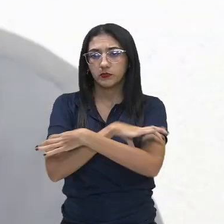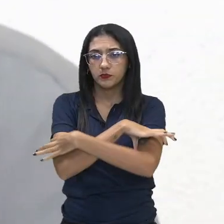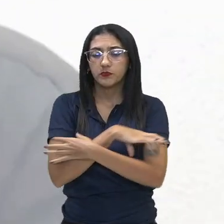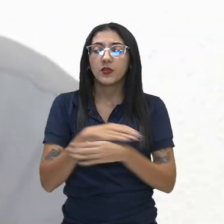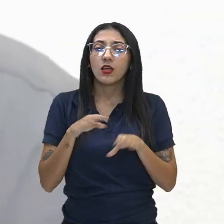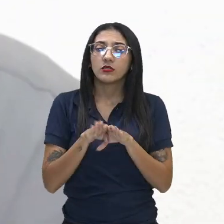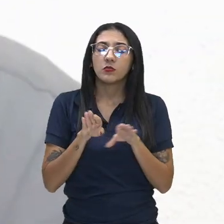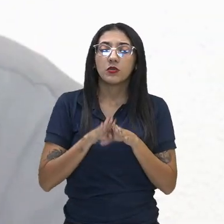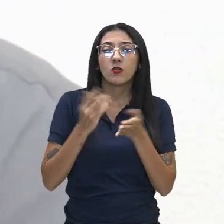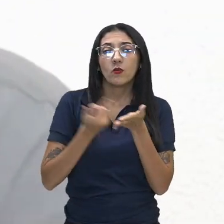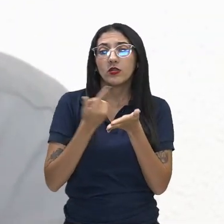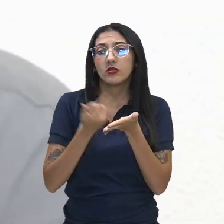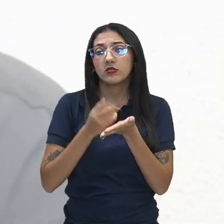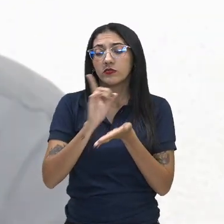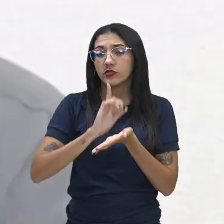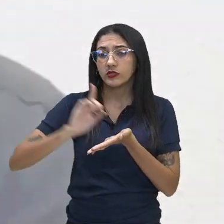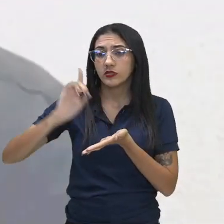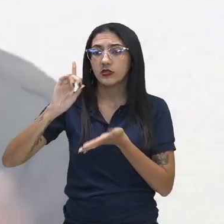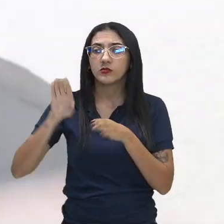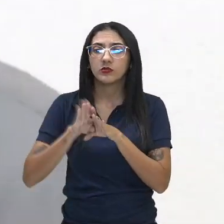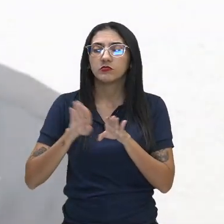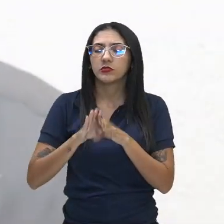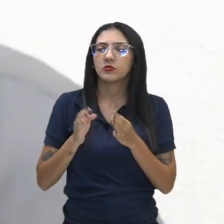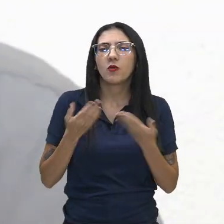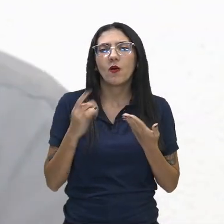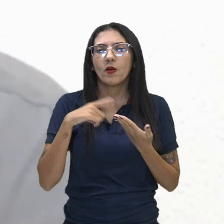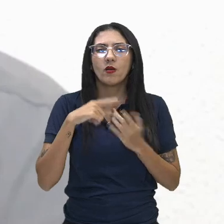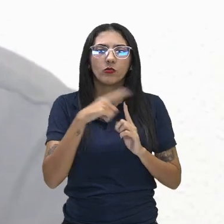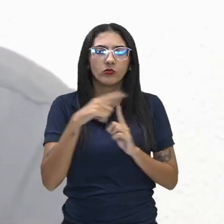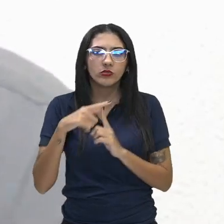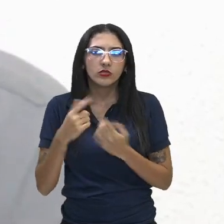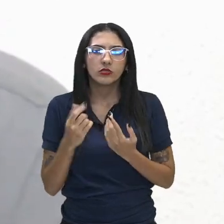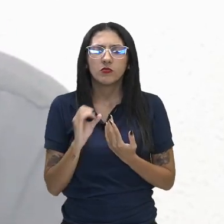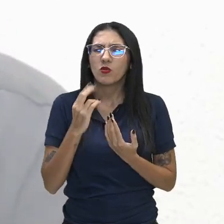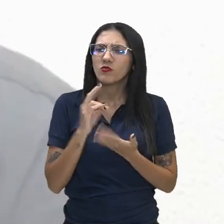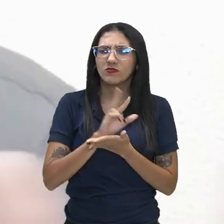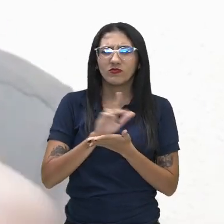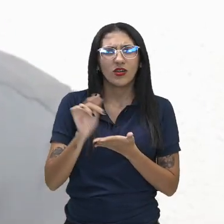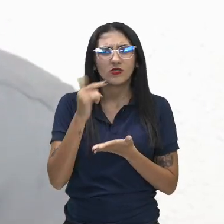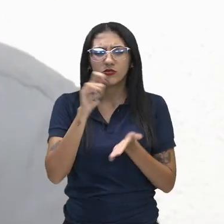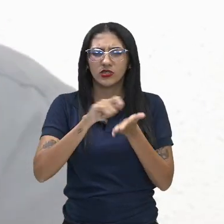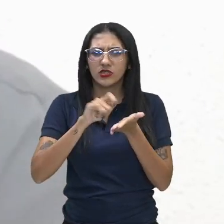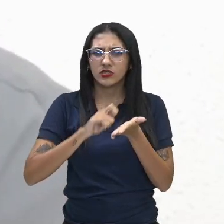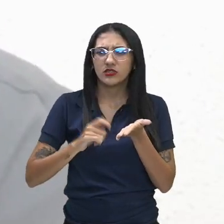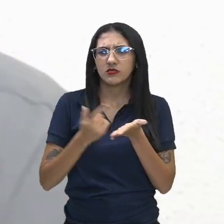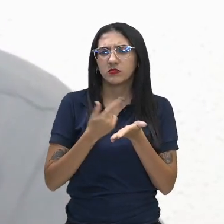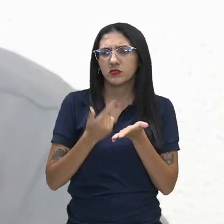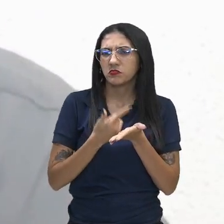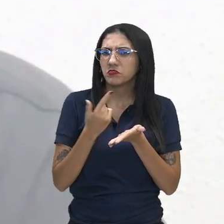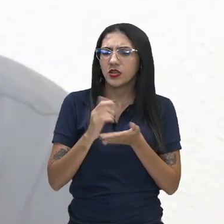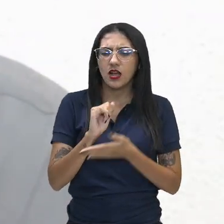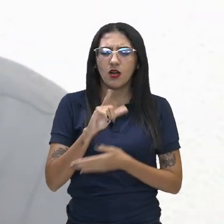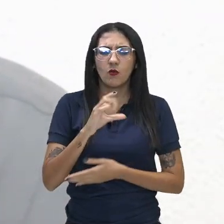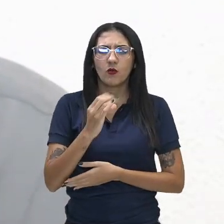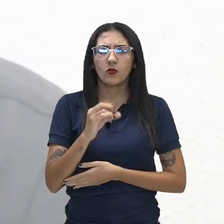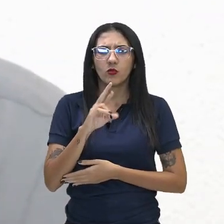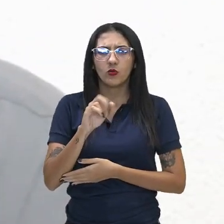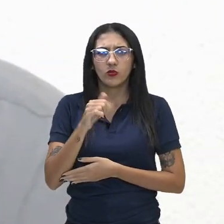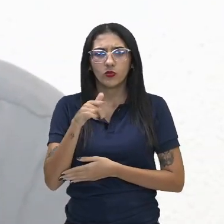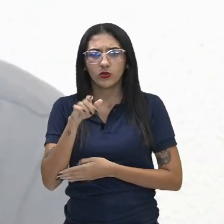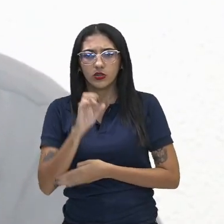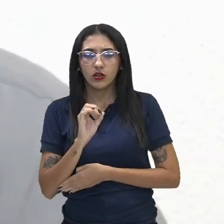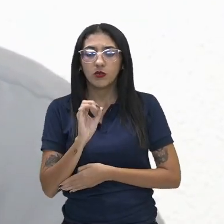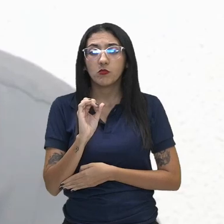muito sobre a sua fé na palavra de Deus ou em outras escrituras que venham a existir, como o Alcorão ou até mesmo o